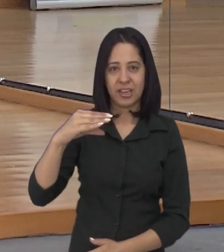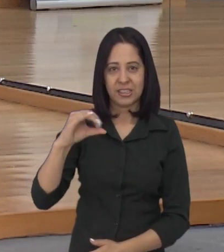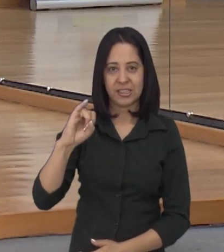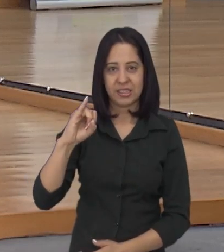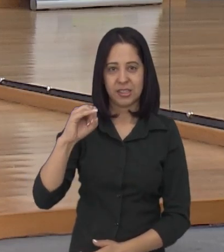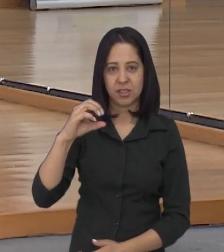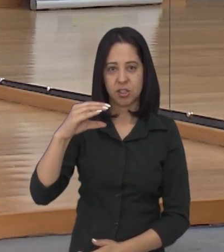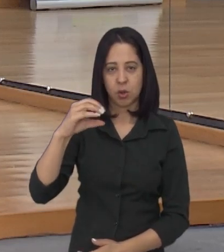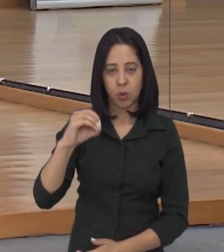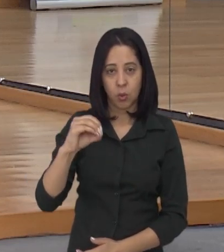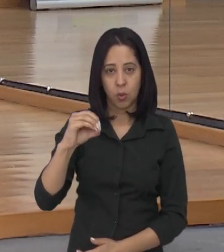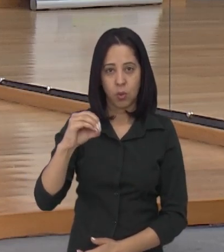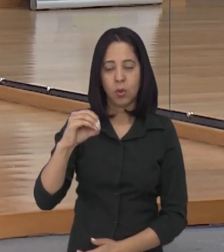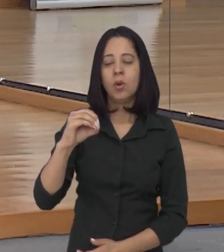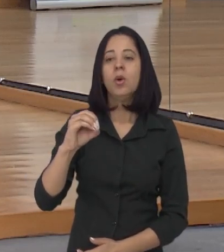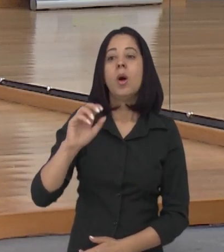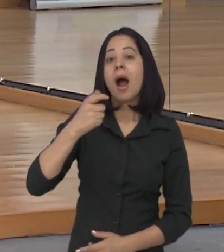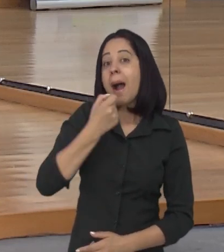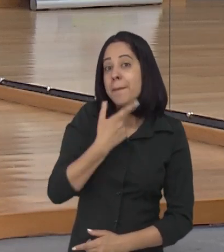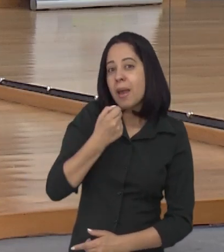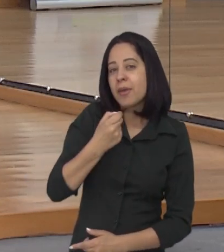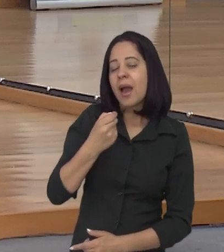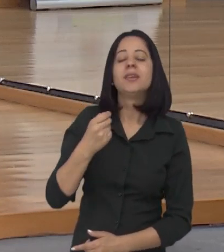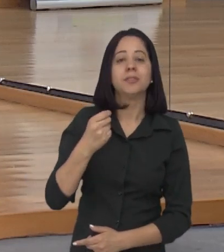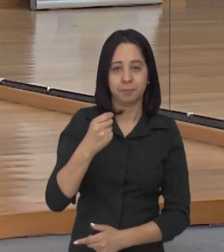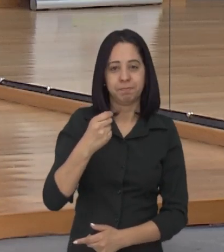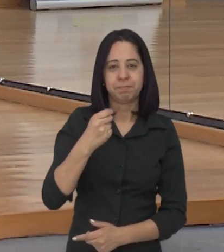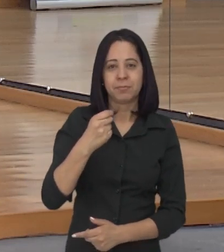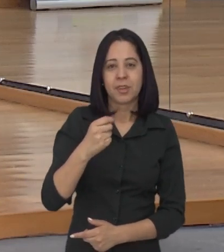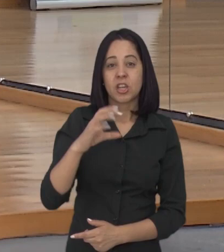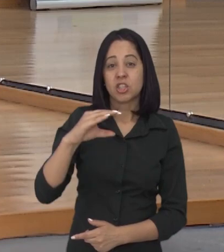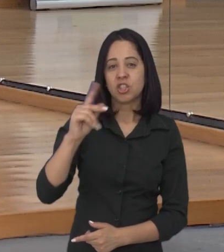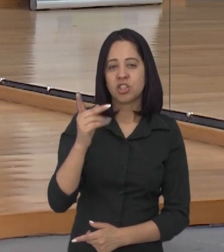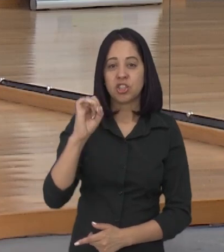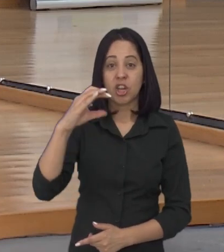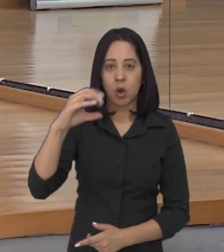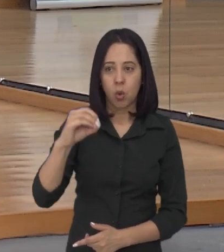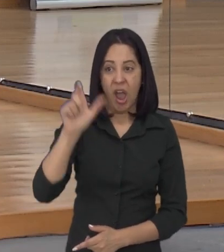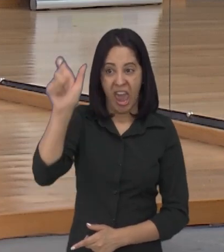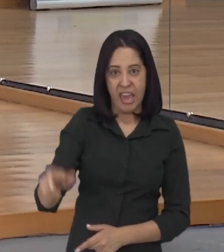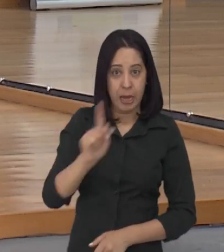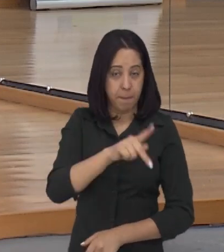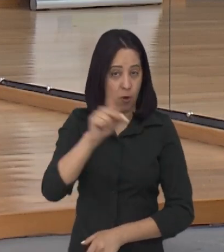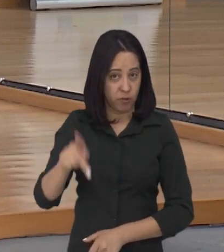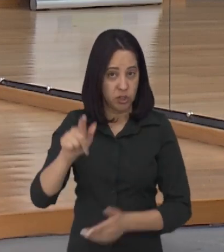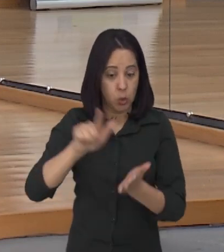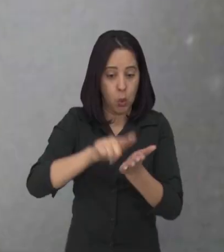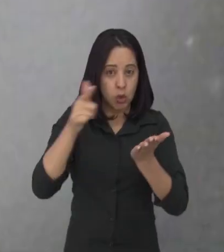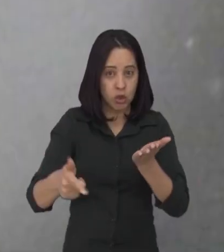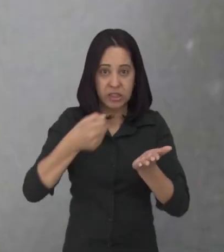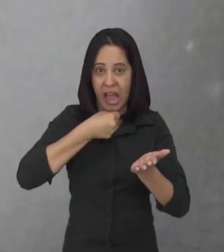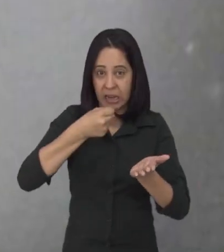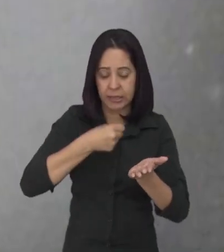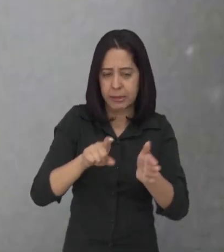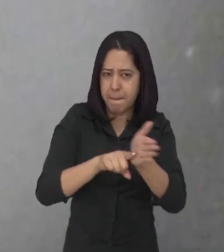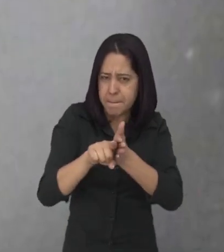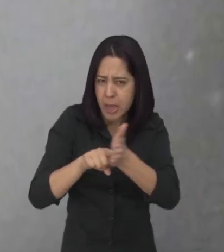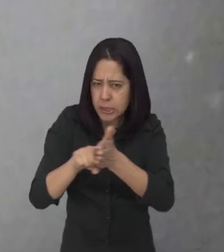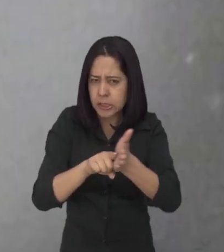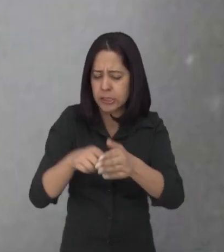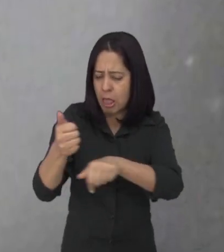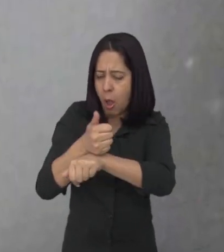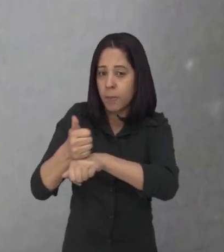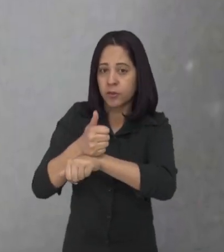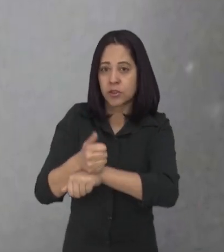Silva, o Chico Triste, professor, folclorista, pesquisador e também jornalista. Chico Triste nasceu